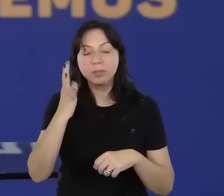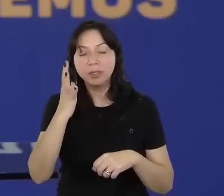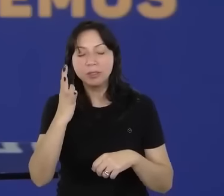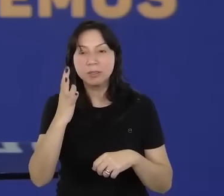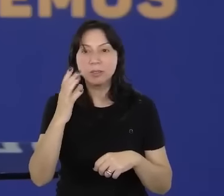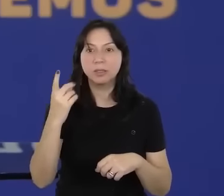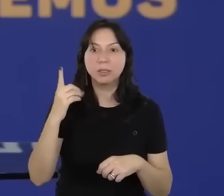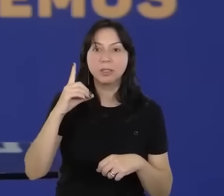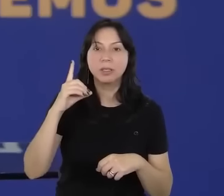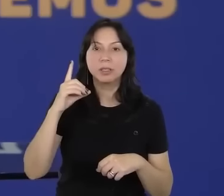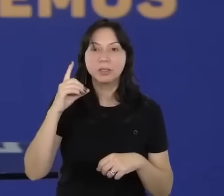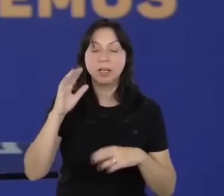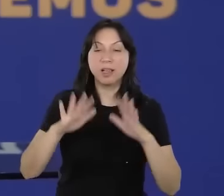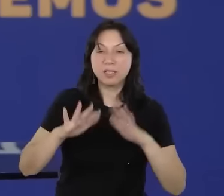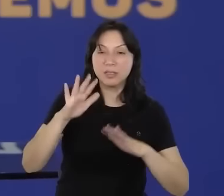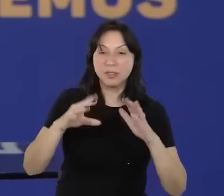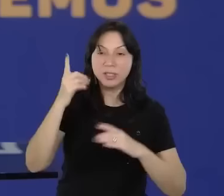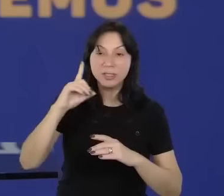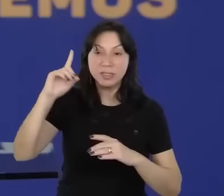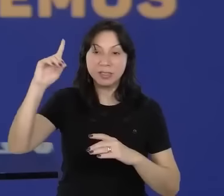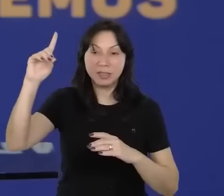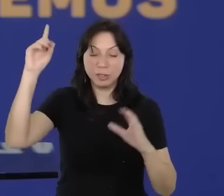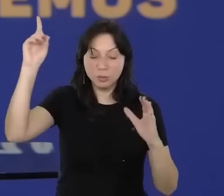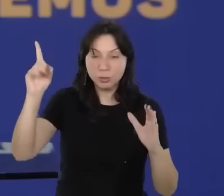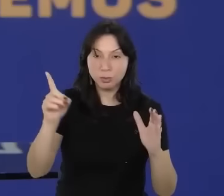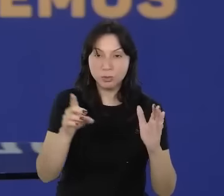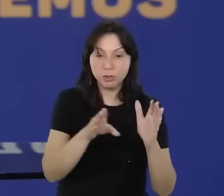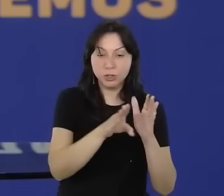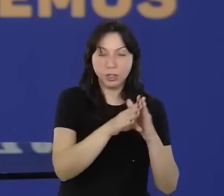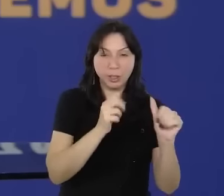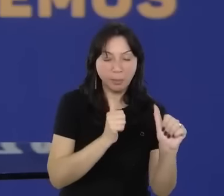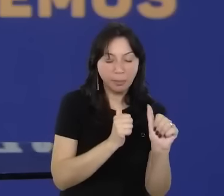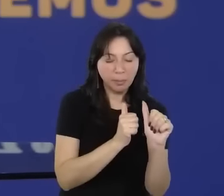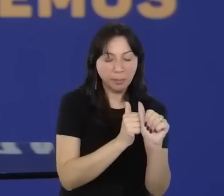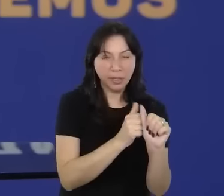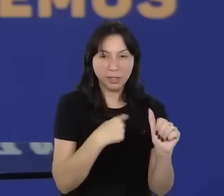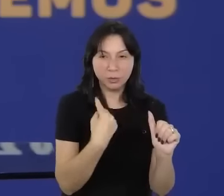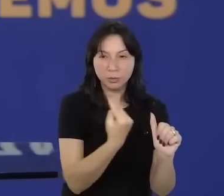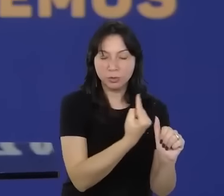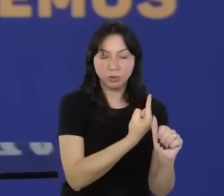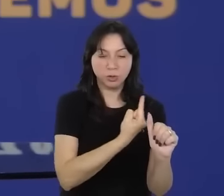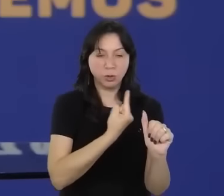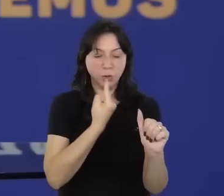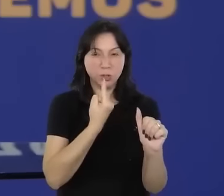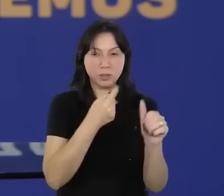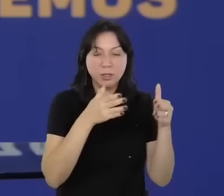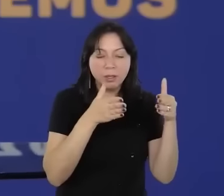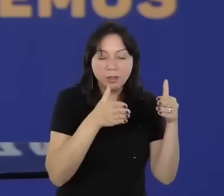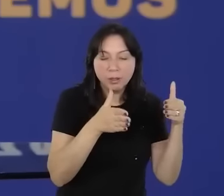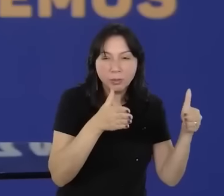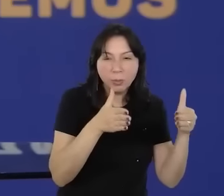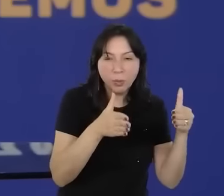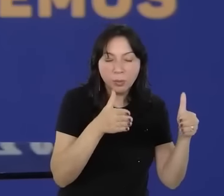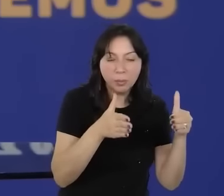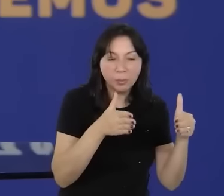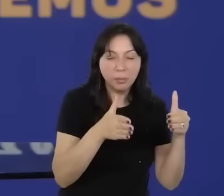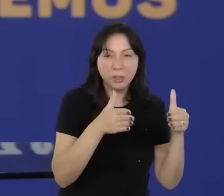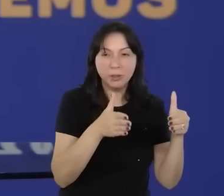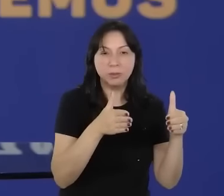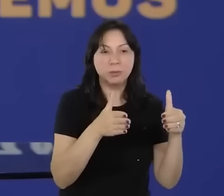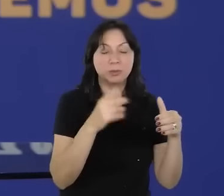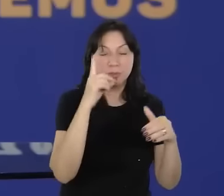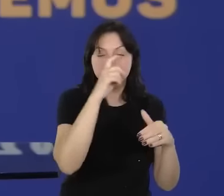ele vem aproveitando a tempestade como sua estrada Ele tem acesso ao nosso coração exatamente pelo caminho